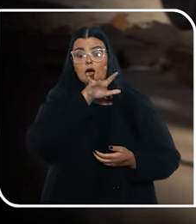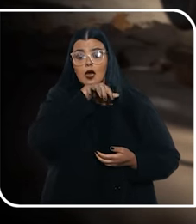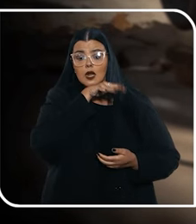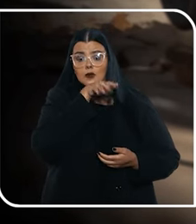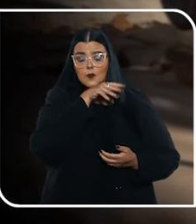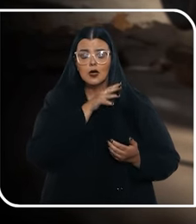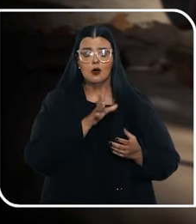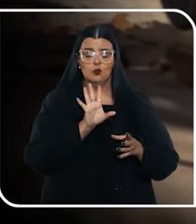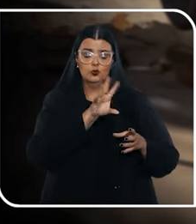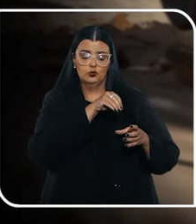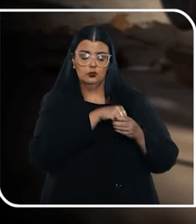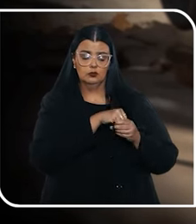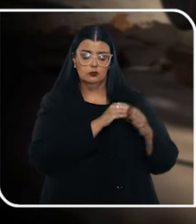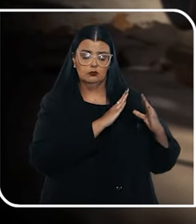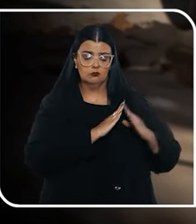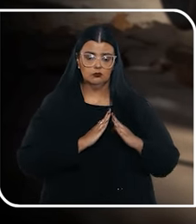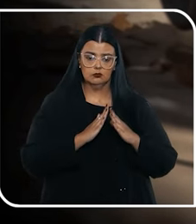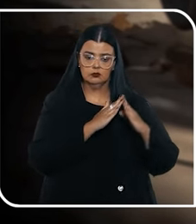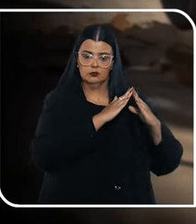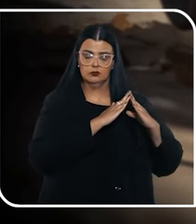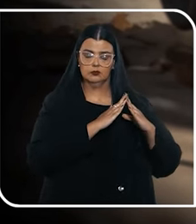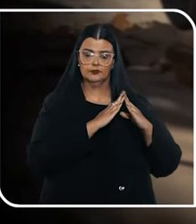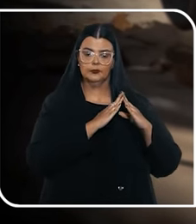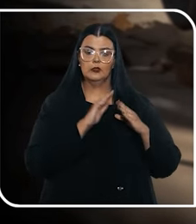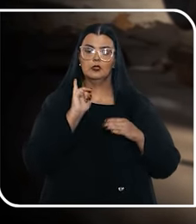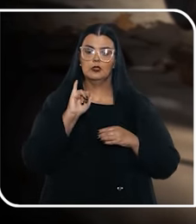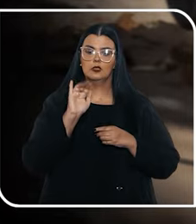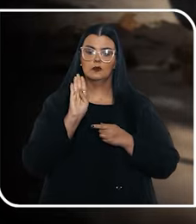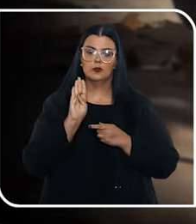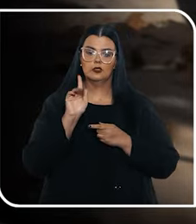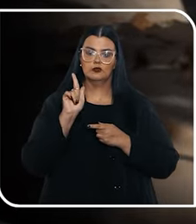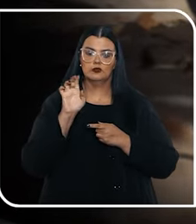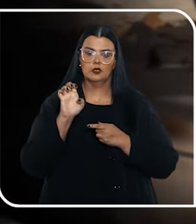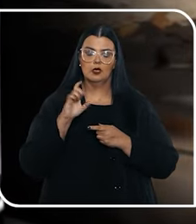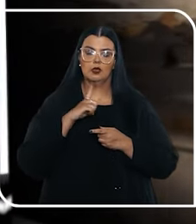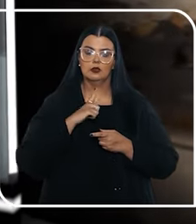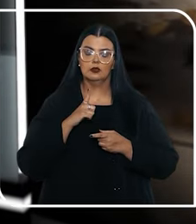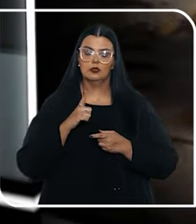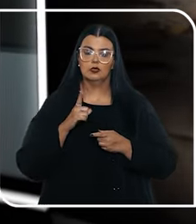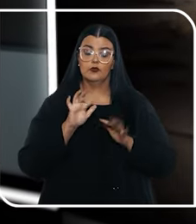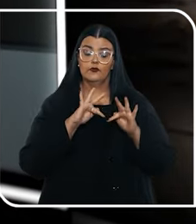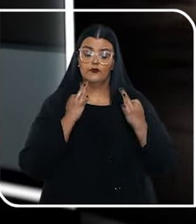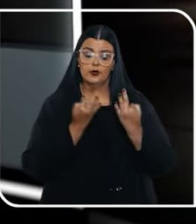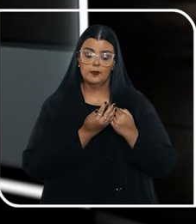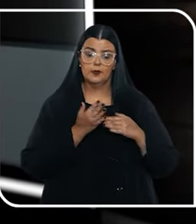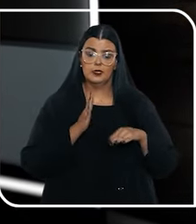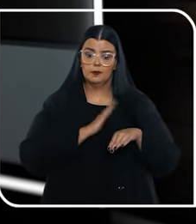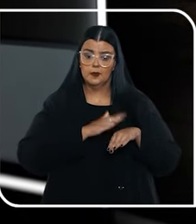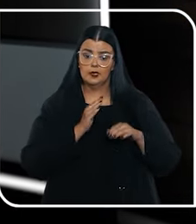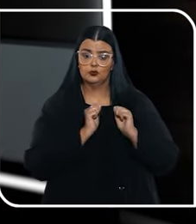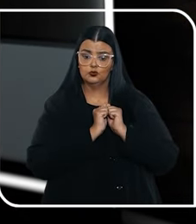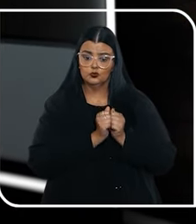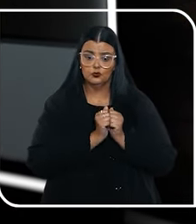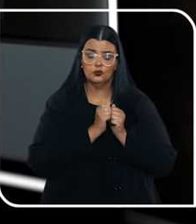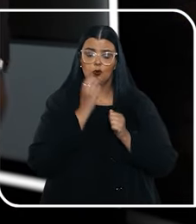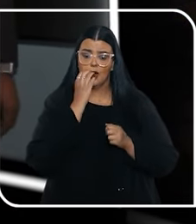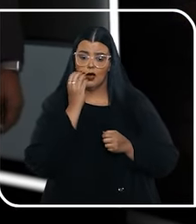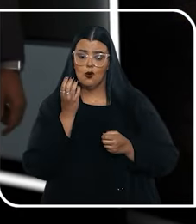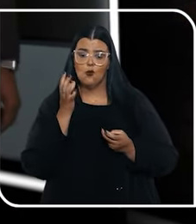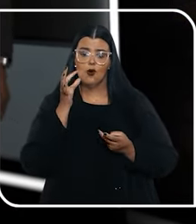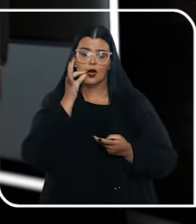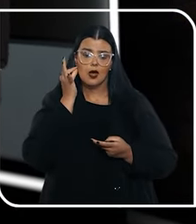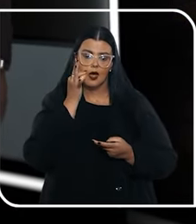animais de estimação estão em boa parte dos lares. Segundo o IBGE, existem mais famílias com cães e gatos do